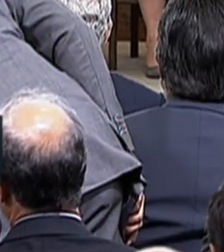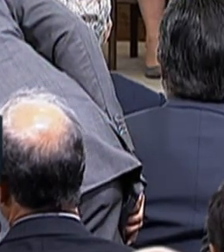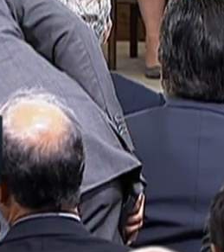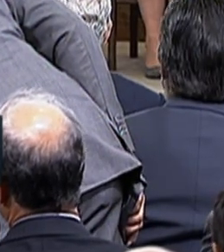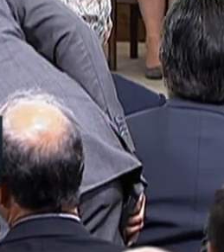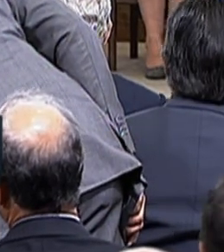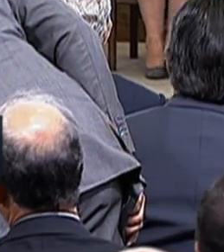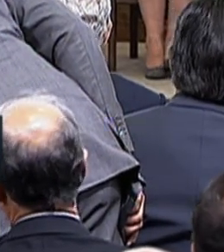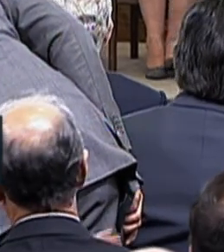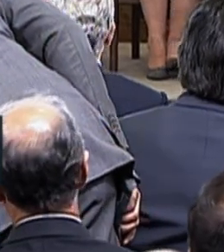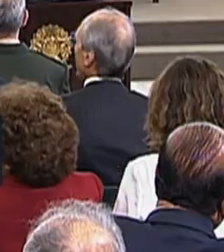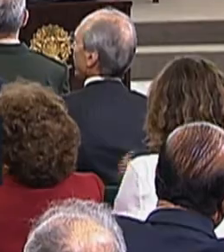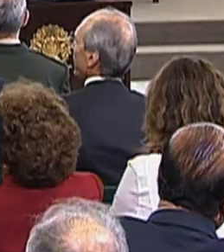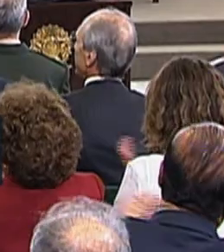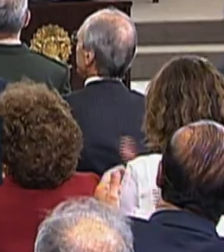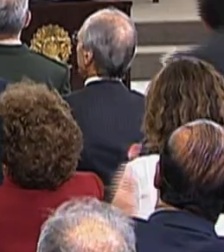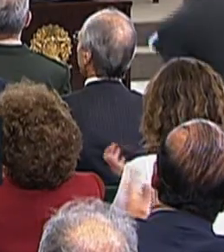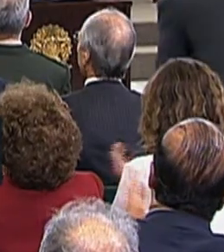E aí